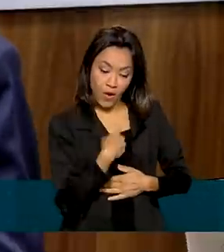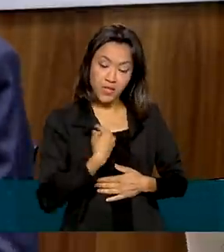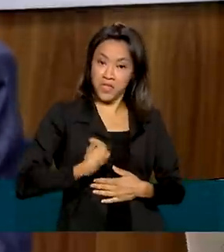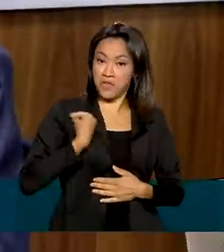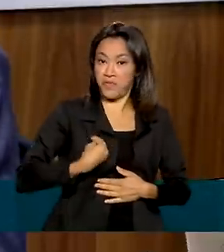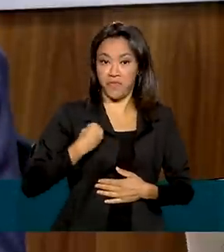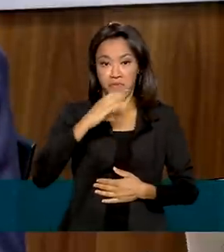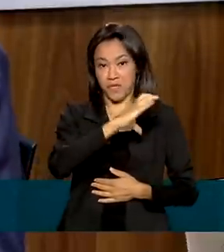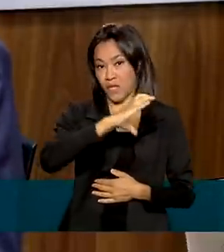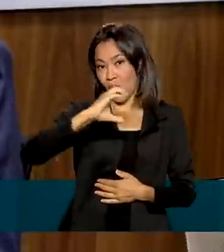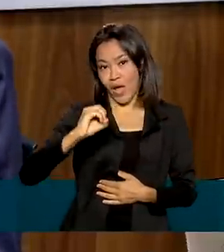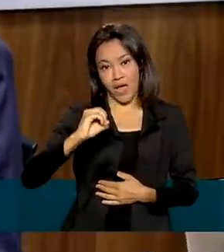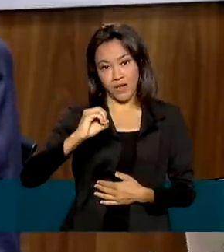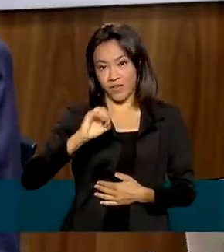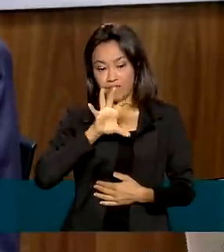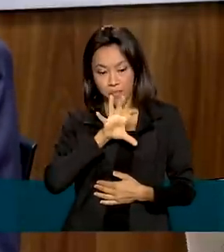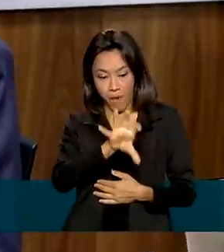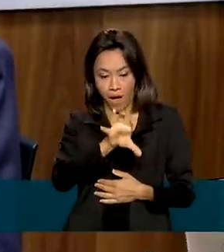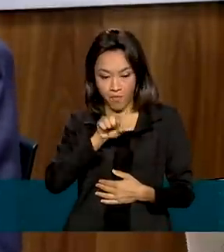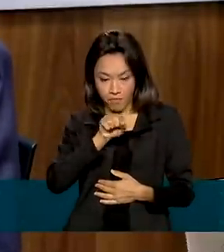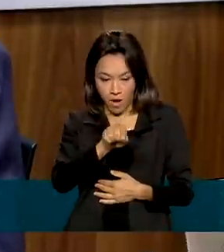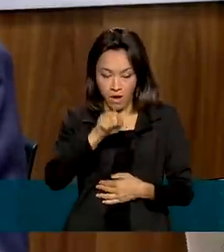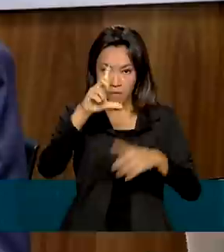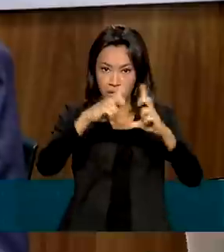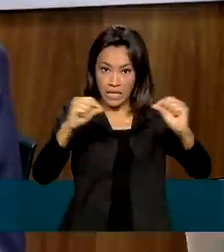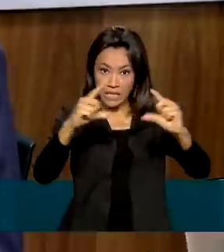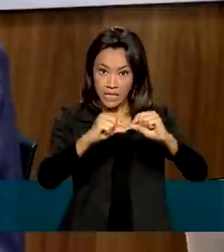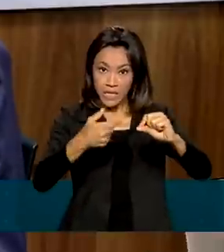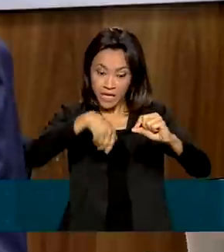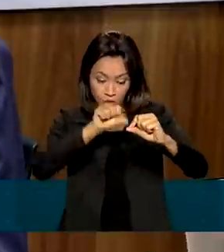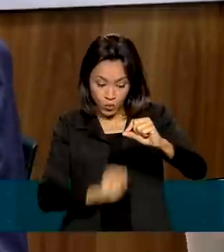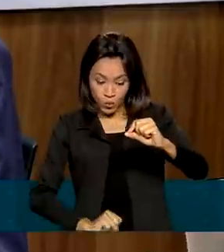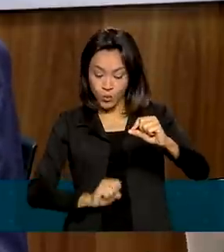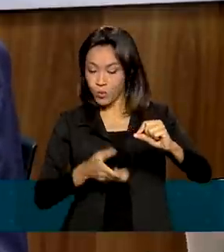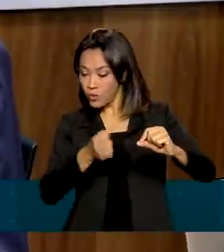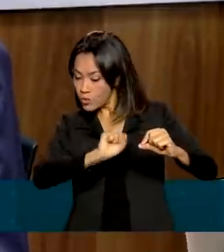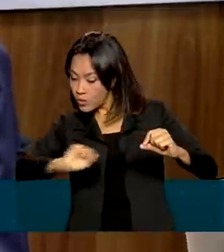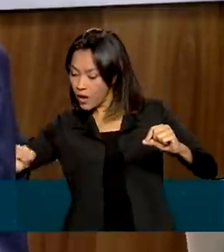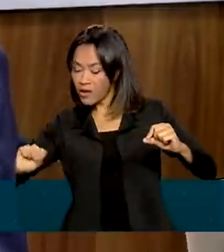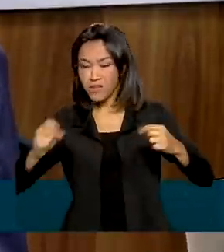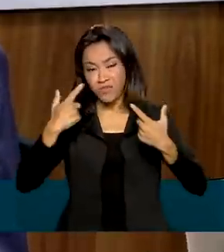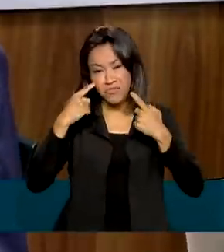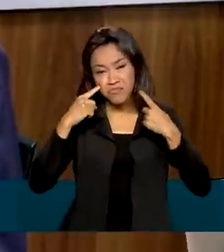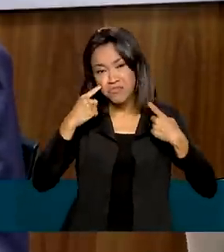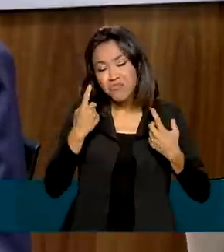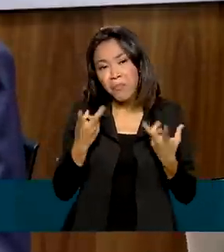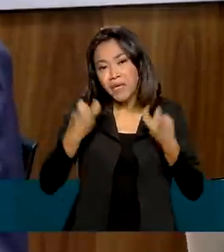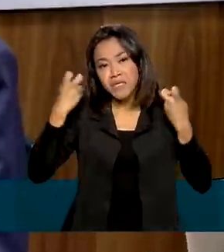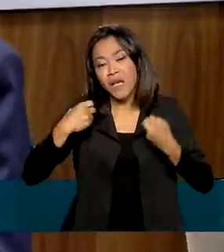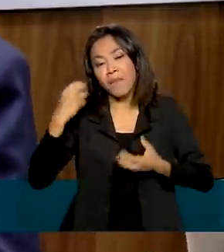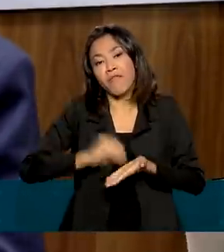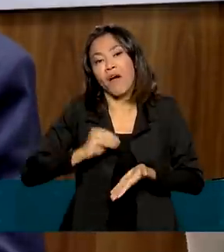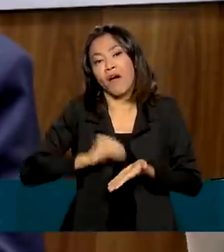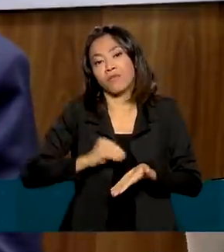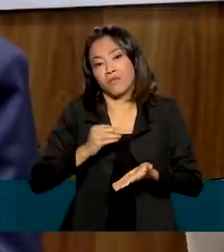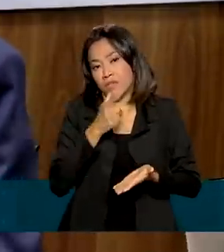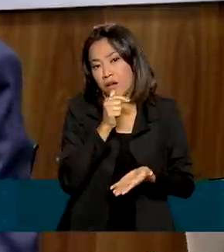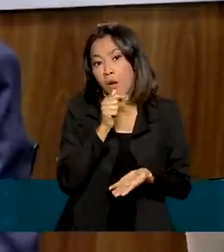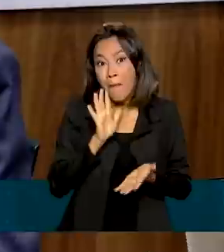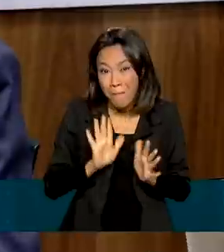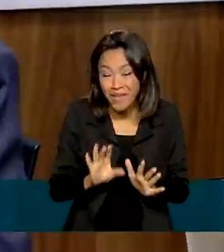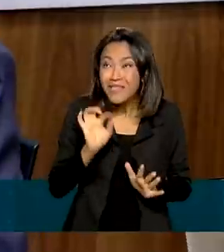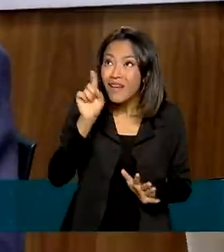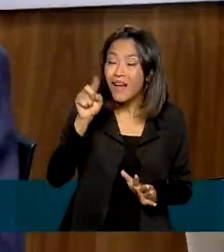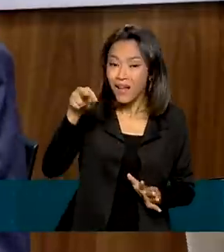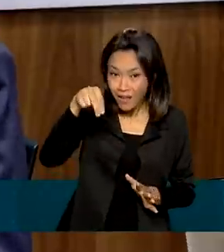lá então de Brasília quem é do sudeste da região sul não vê grande dificuldade eu tô e agora para aquele povo